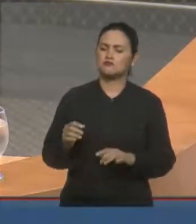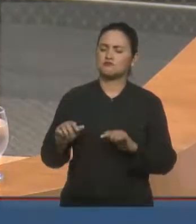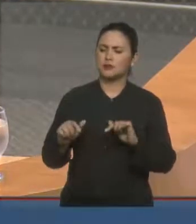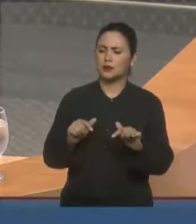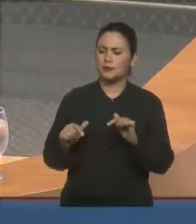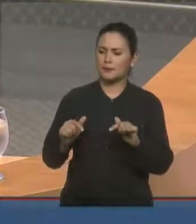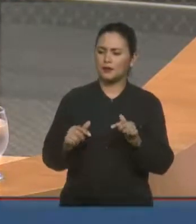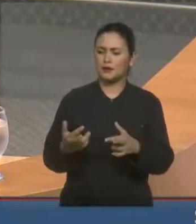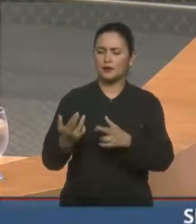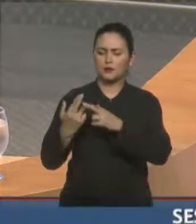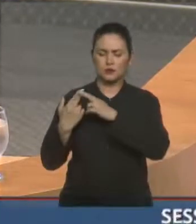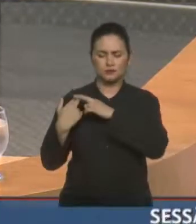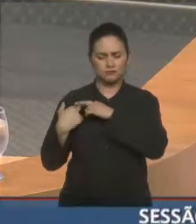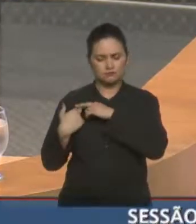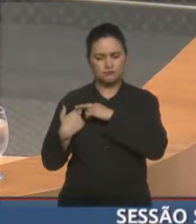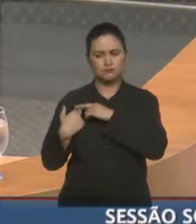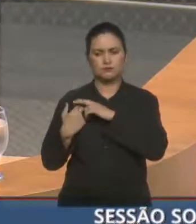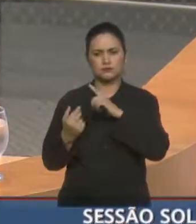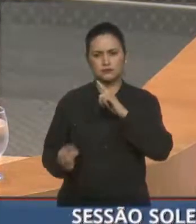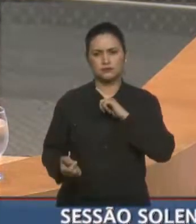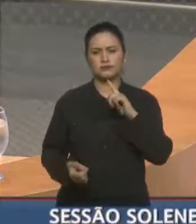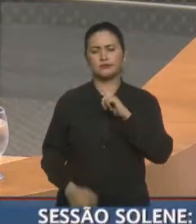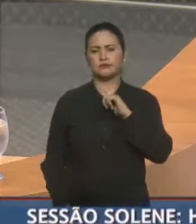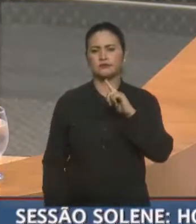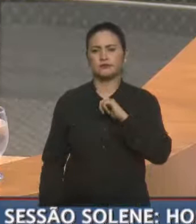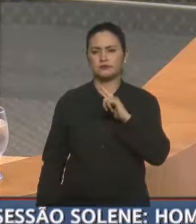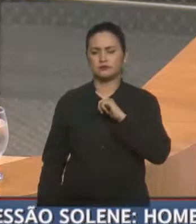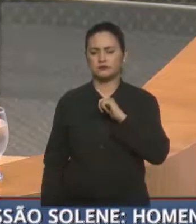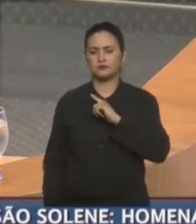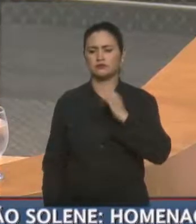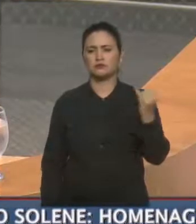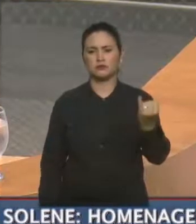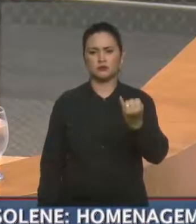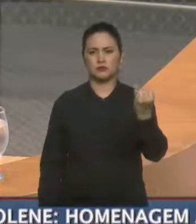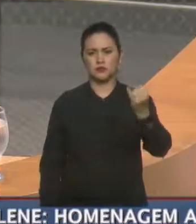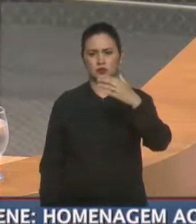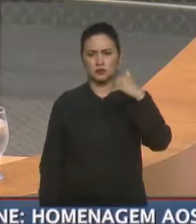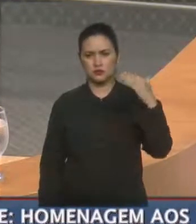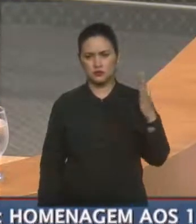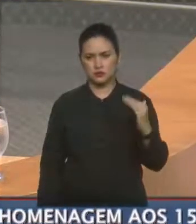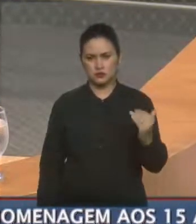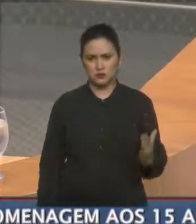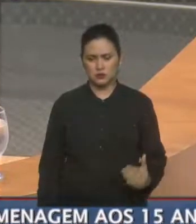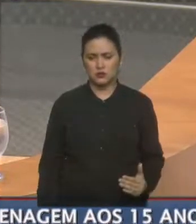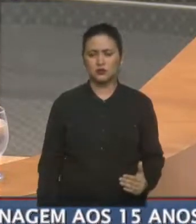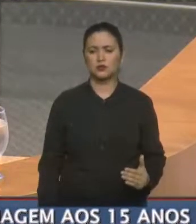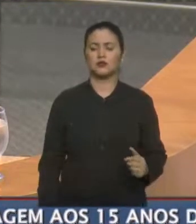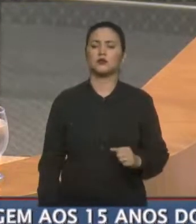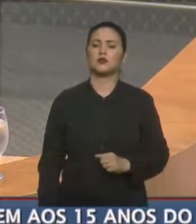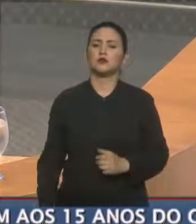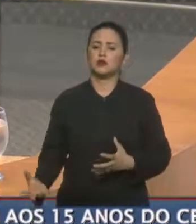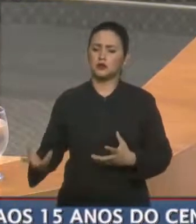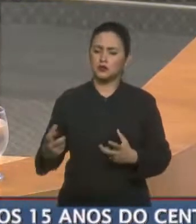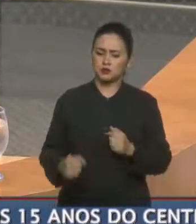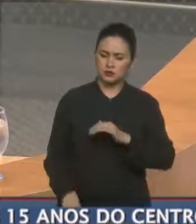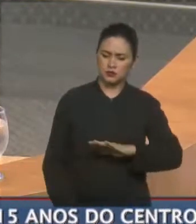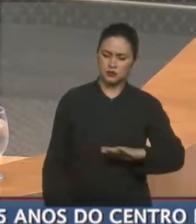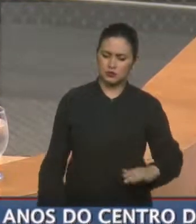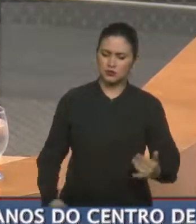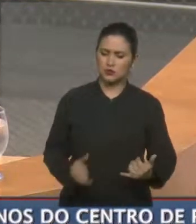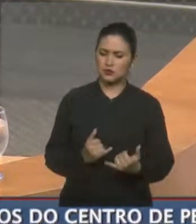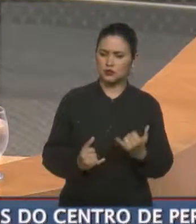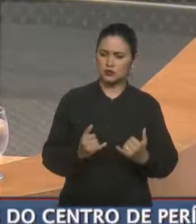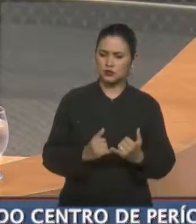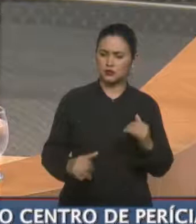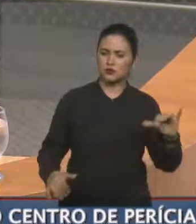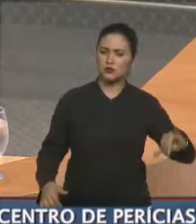muito compromisso, né, um trabalho pioneiro no país, e nesse formato de atendimento à criança e ao adolescente vítima de